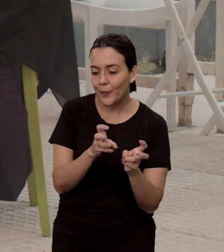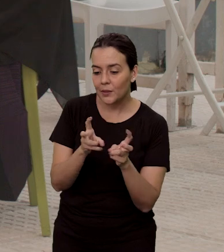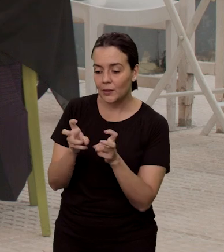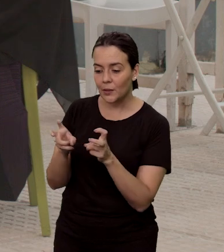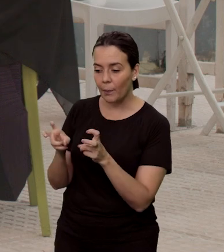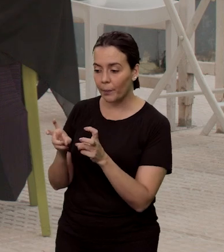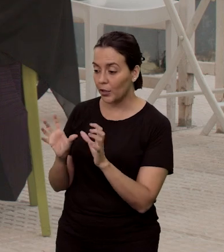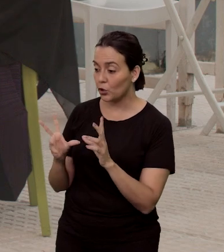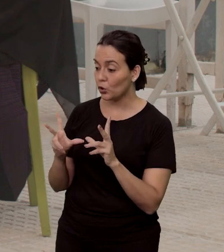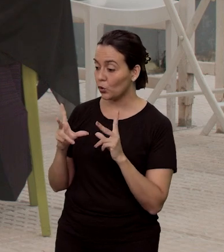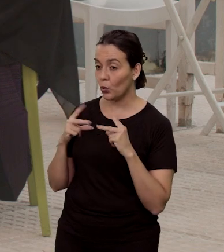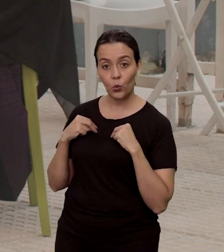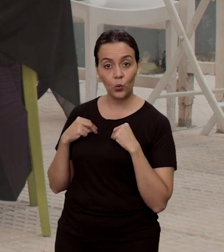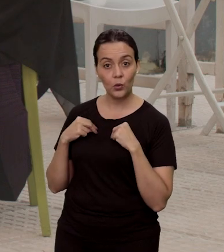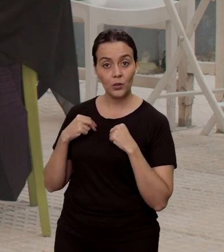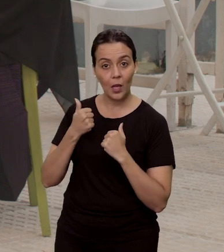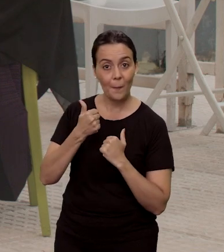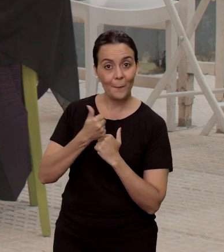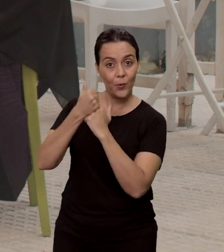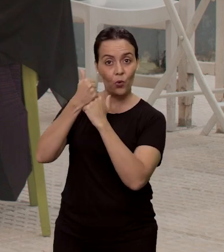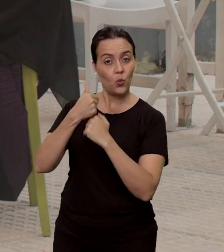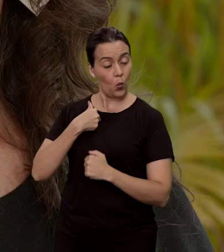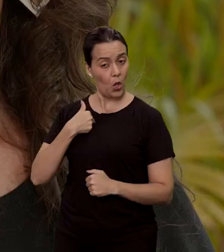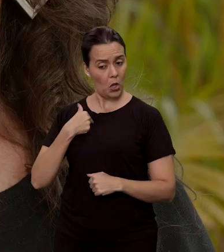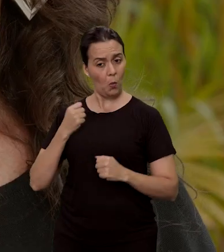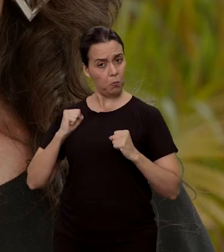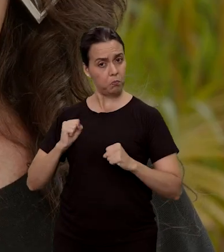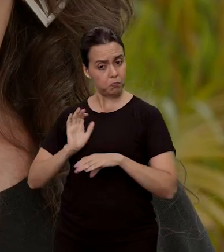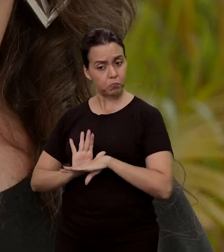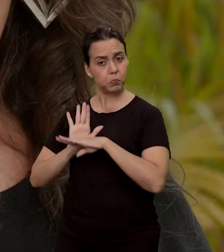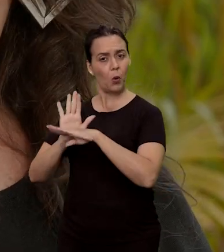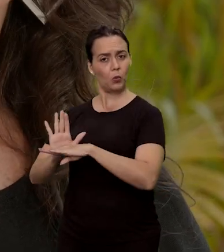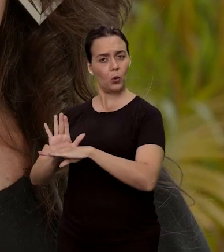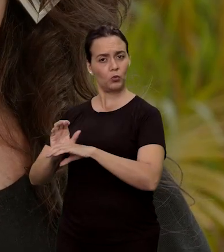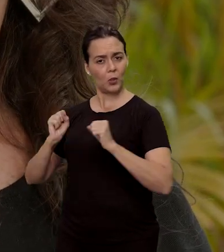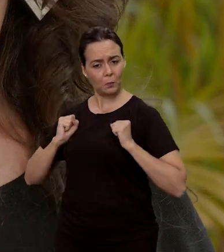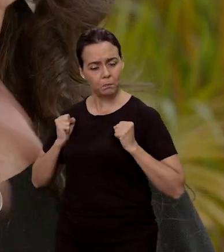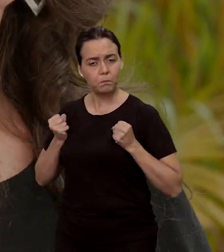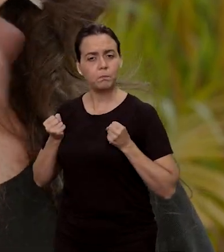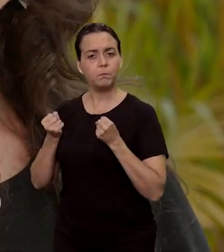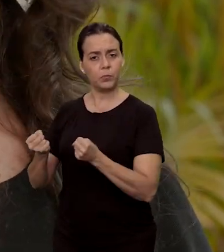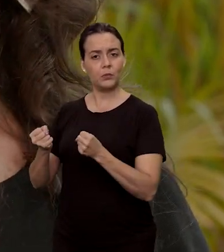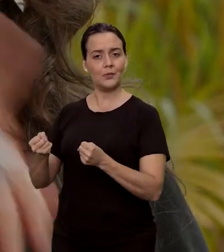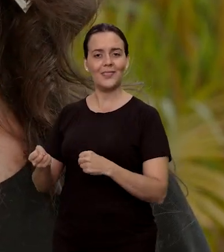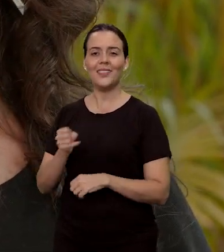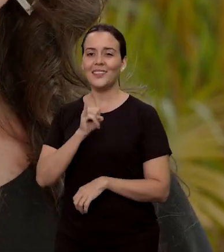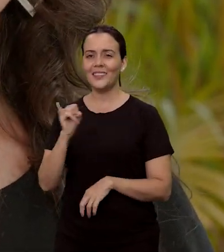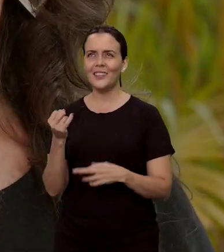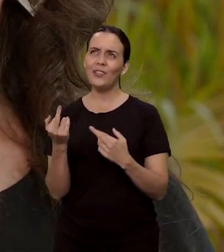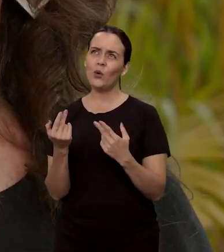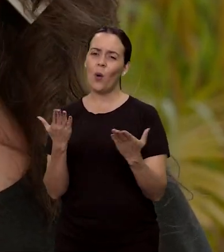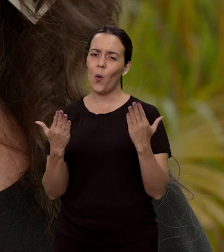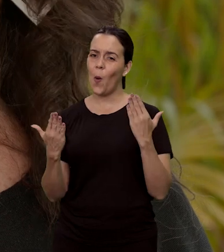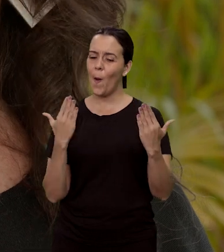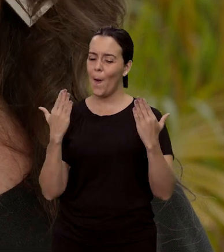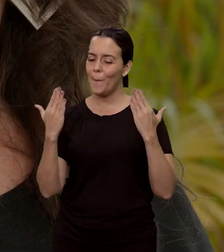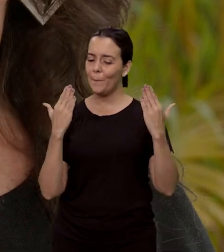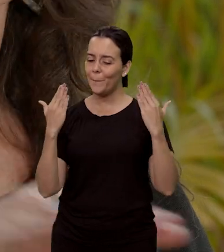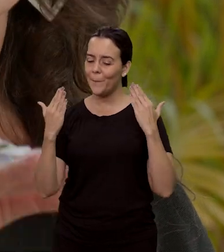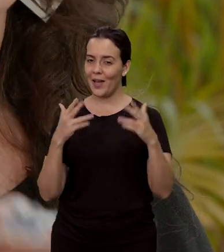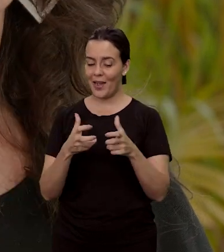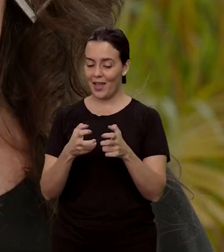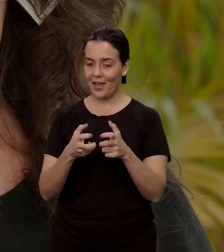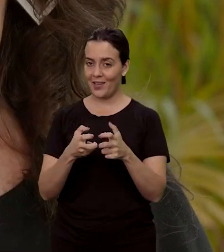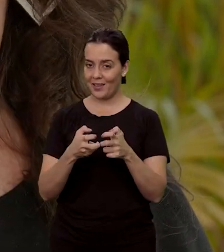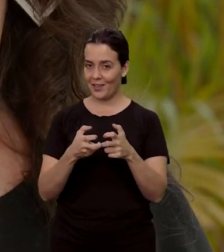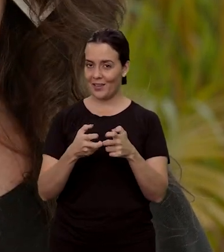eu posso, de alguma forma, participar dele, né? Se fosse um game, Seria muito bem desenhado, porque é um game que não